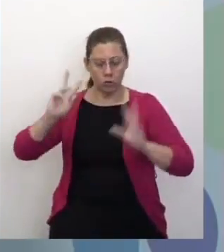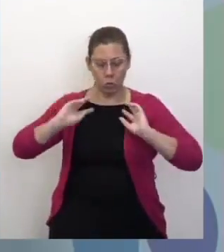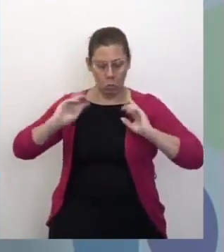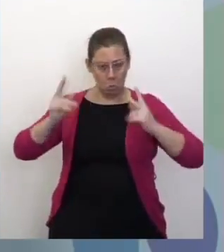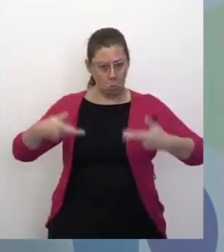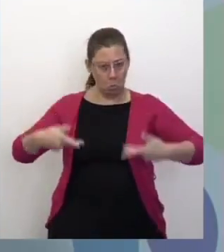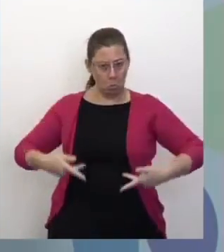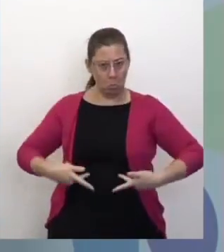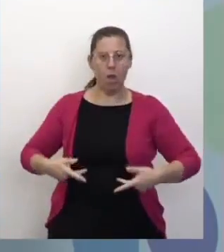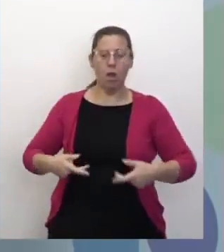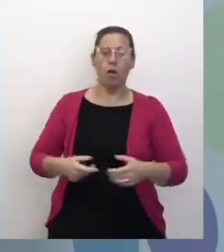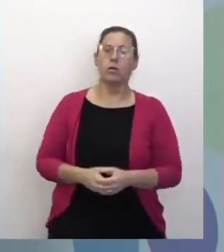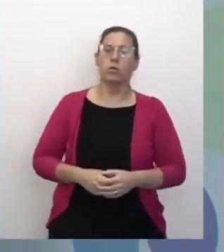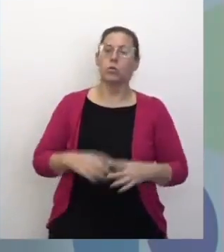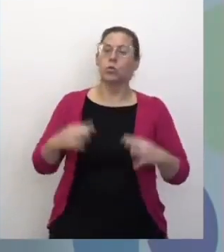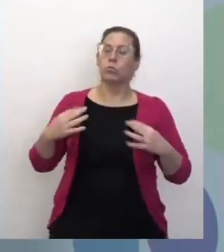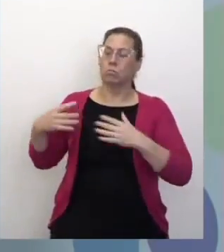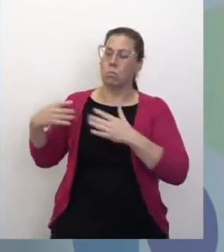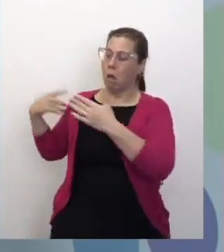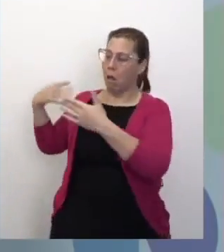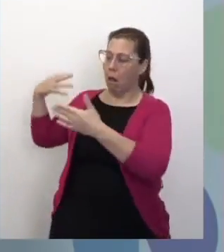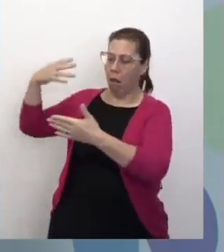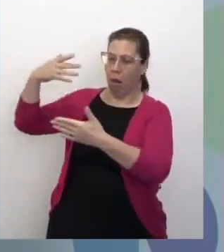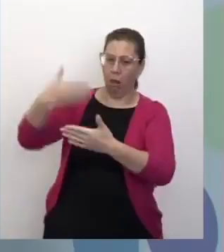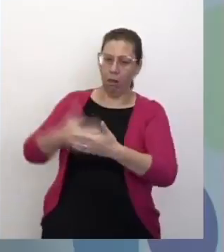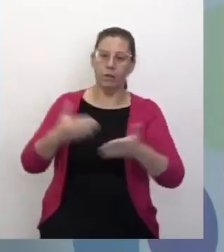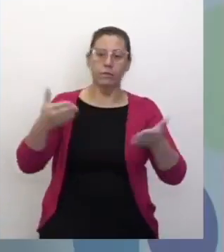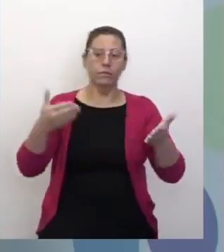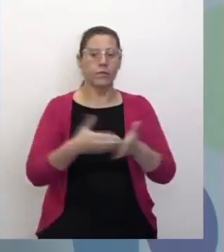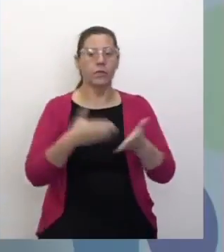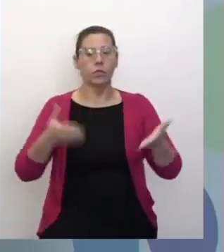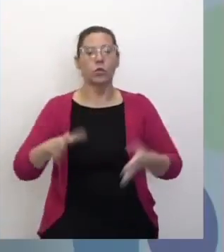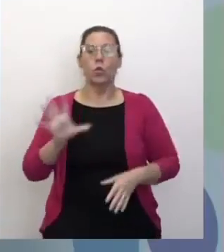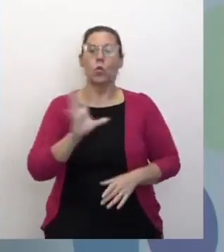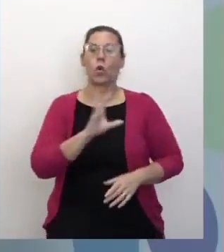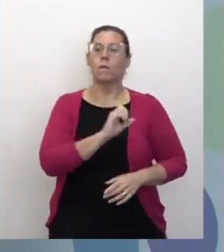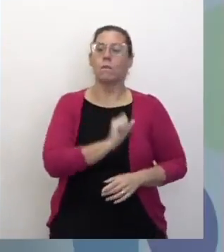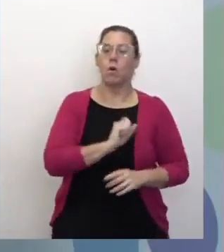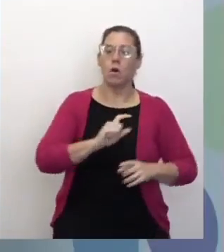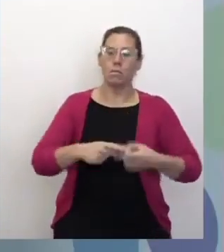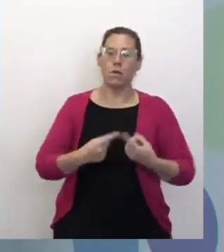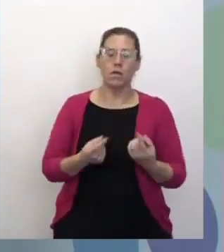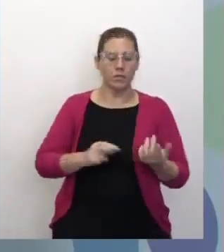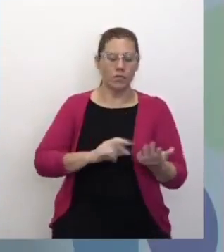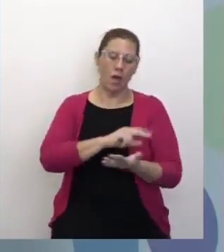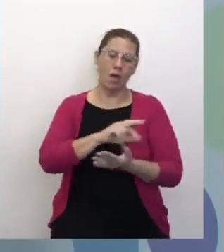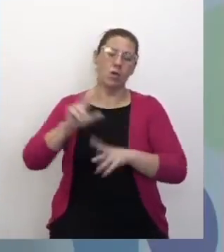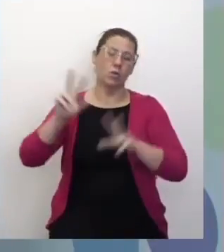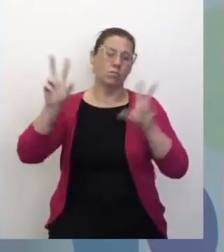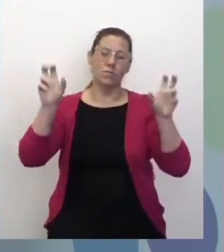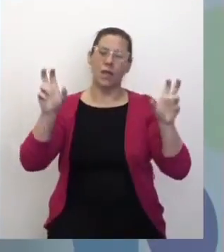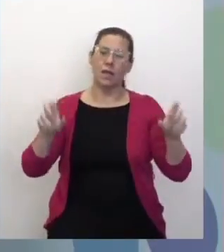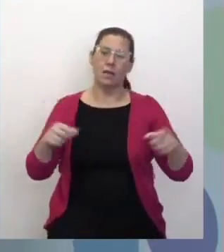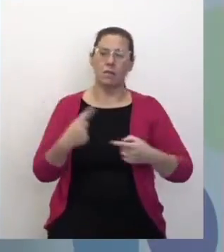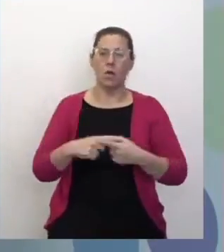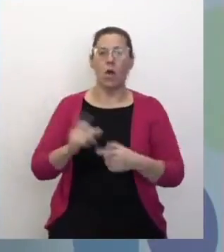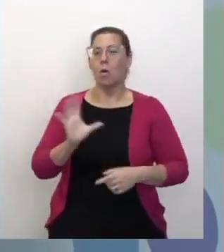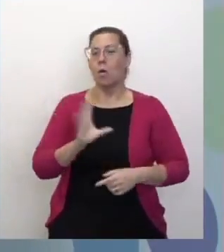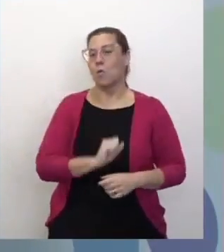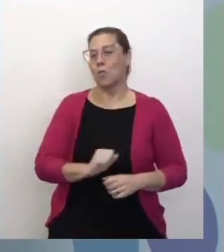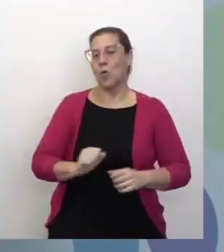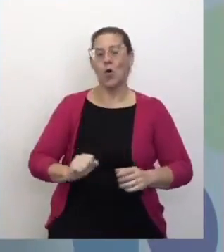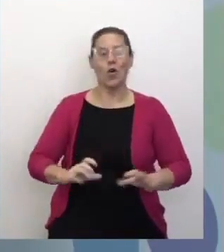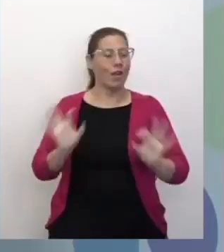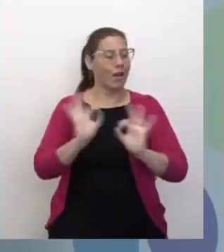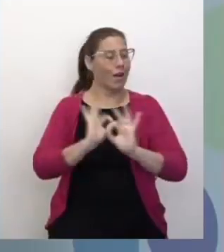história ocidental. Estamos falando sobre o amor, mas poderíamos estar falando sobre outro tema. Escolhemos o amor porque o amor é legal, o amor é bacana,